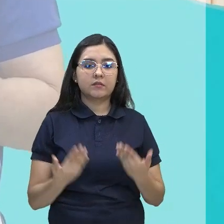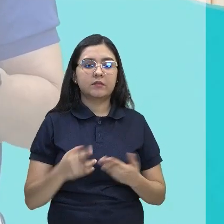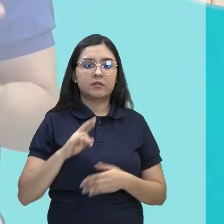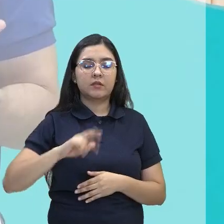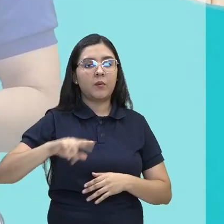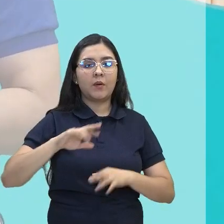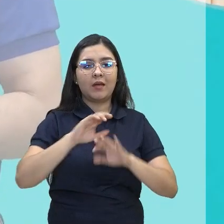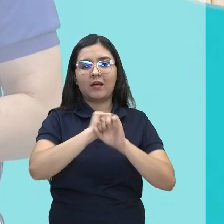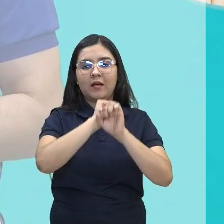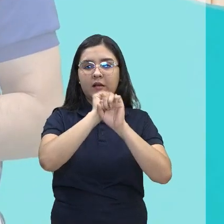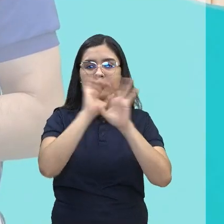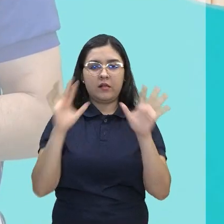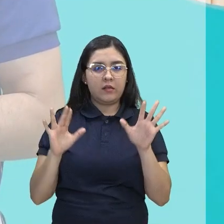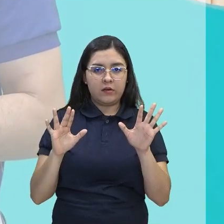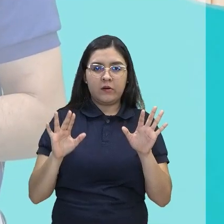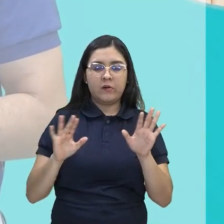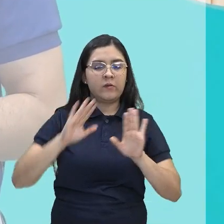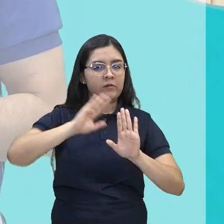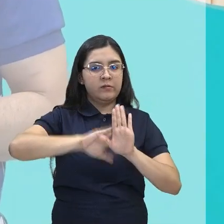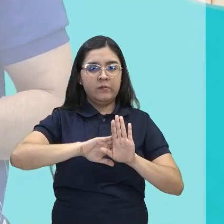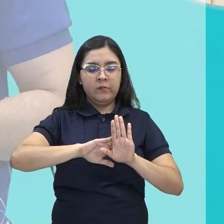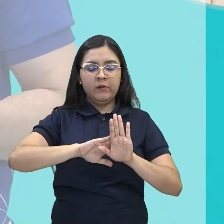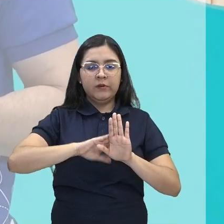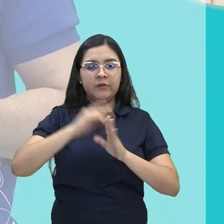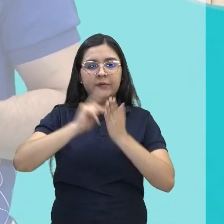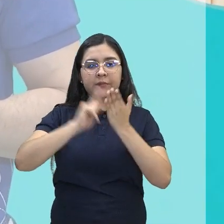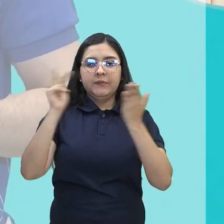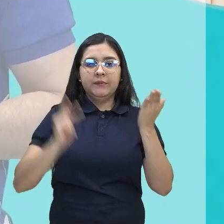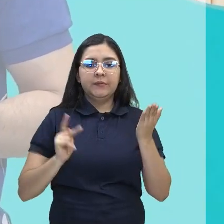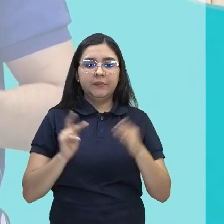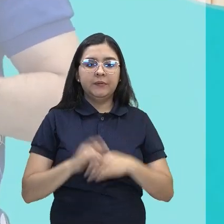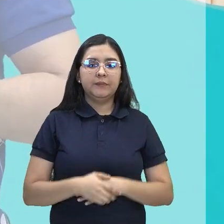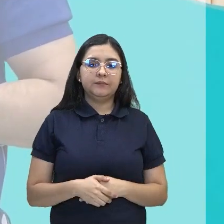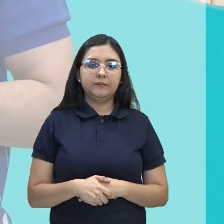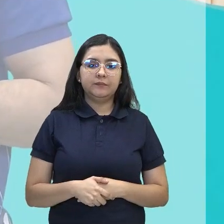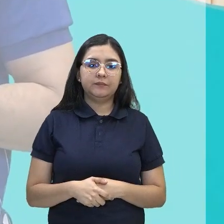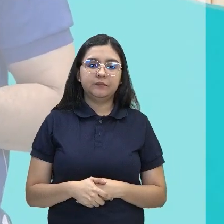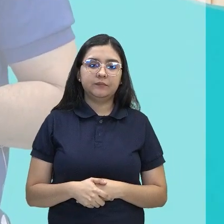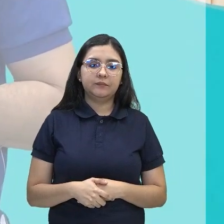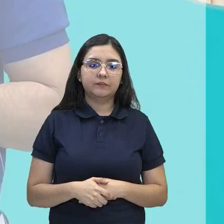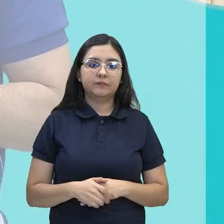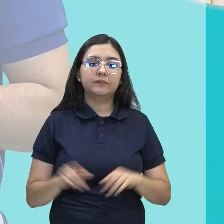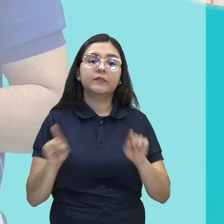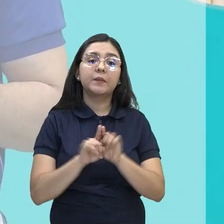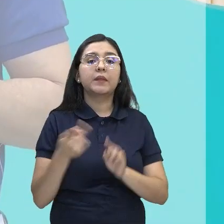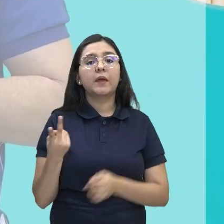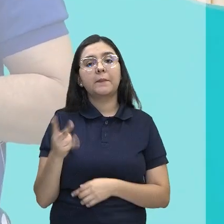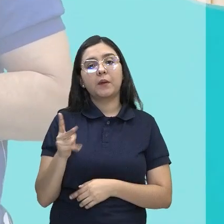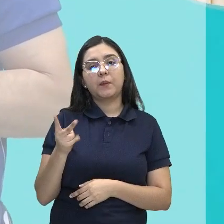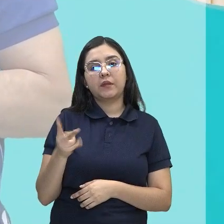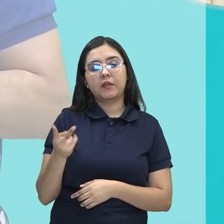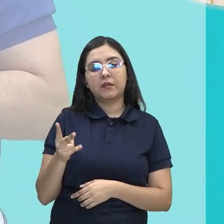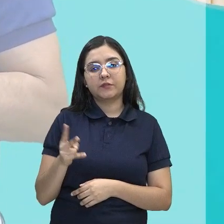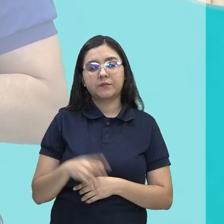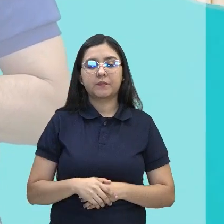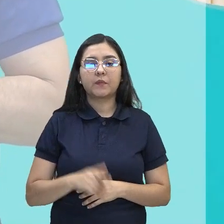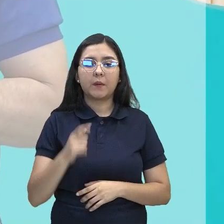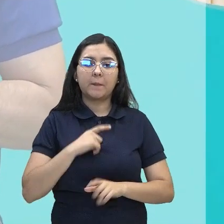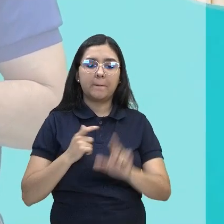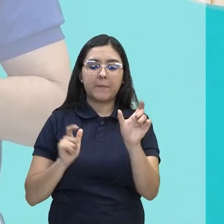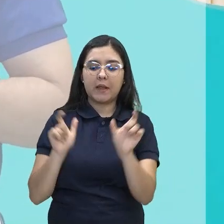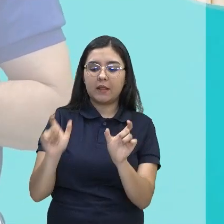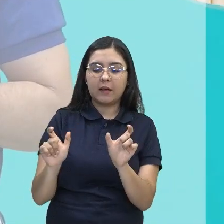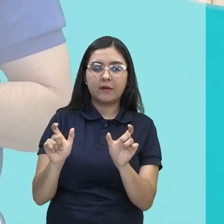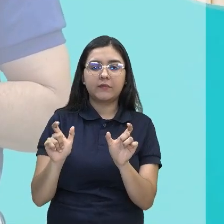muito claro, nem sempre nós temos clareza nos nossos poemas, tá? E claro, ele tem maior ambiguidade, né? Eu uso palavras para